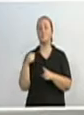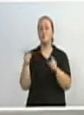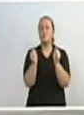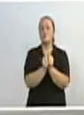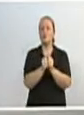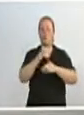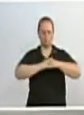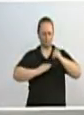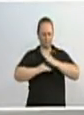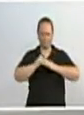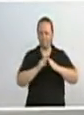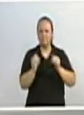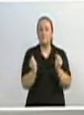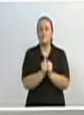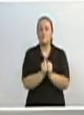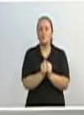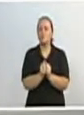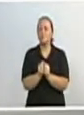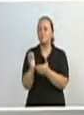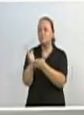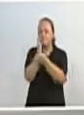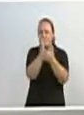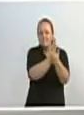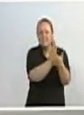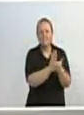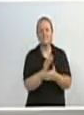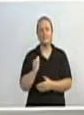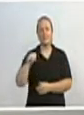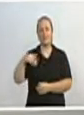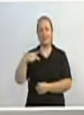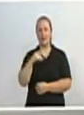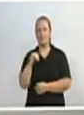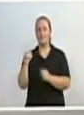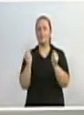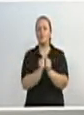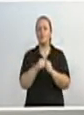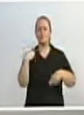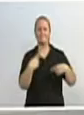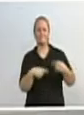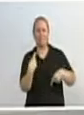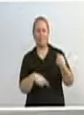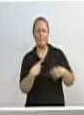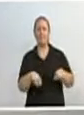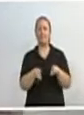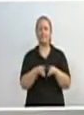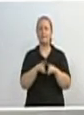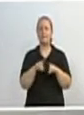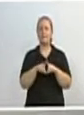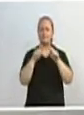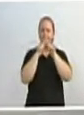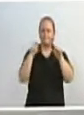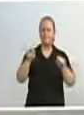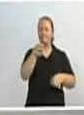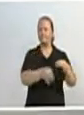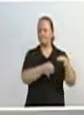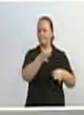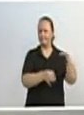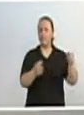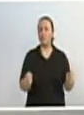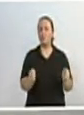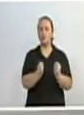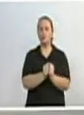mãos de empresários da AMP, que se envolveram nesse debate, consultoria jurídica, enfim, que trouxe esse debate. E aqui